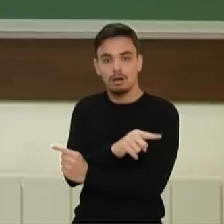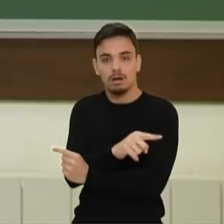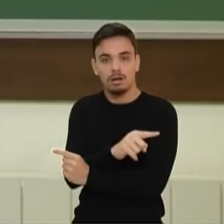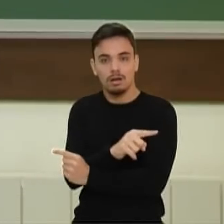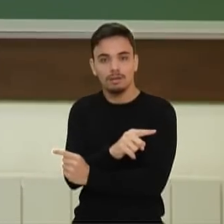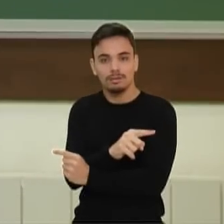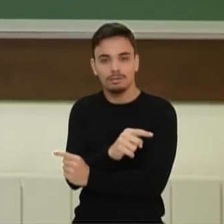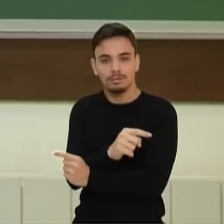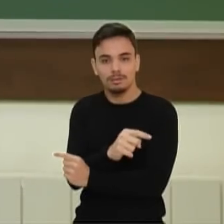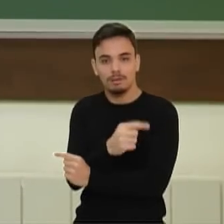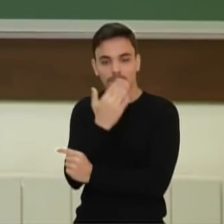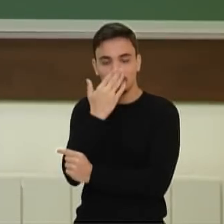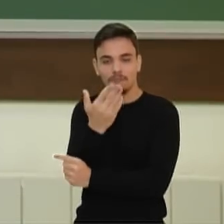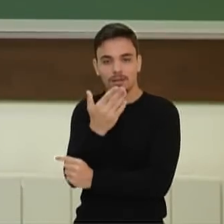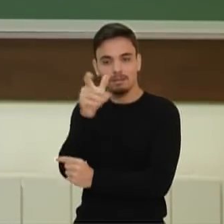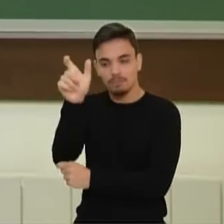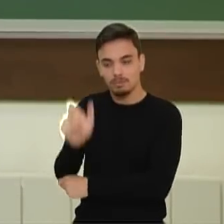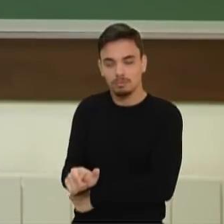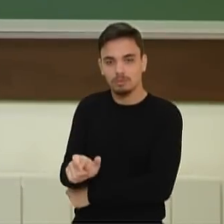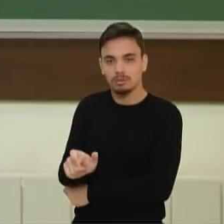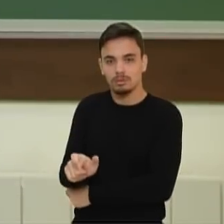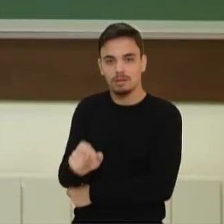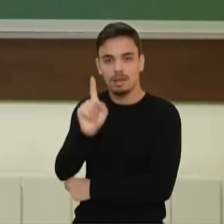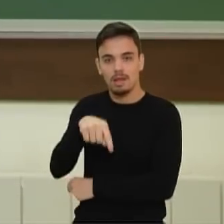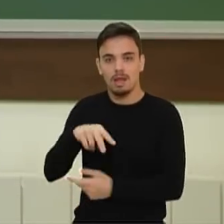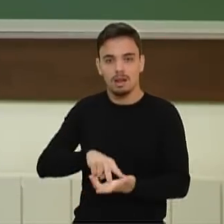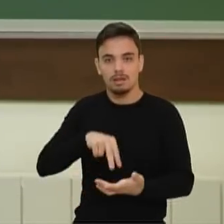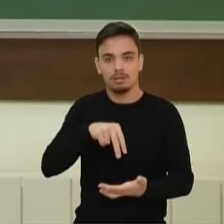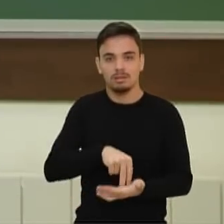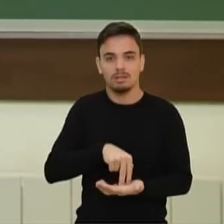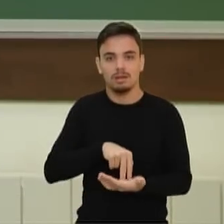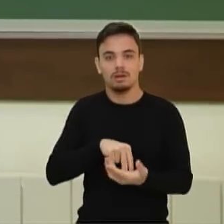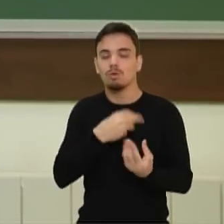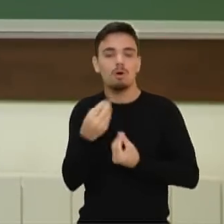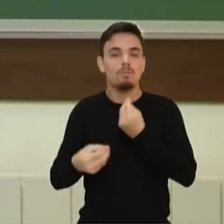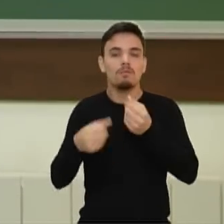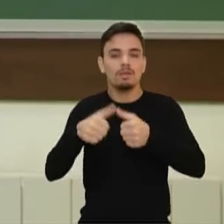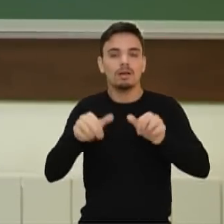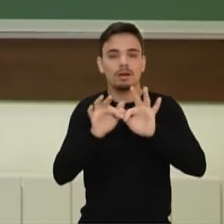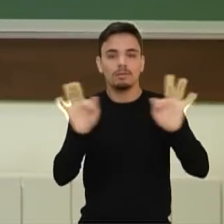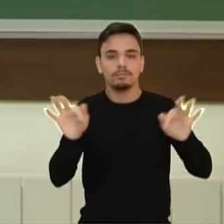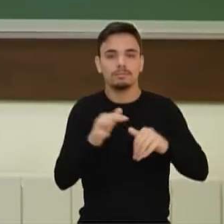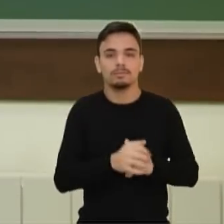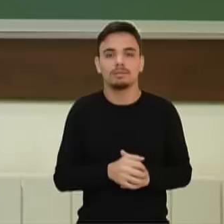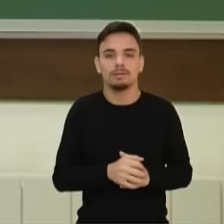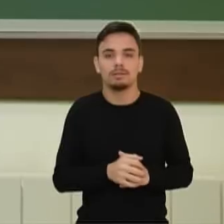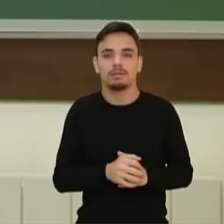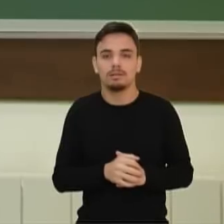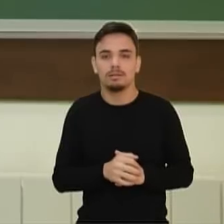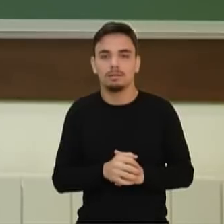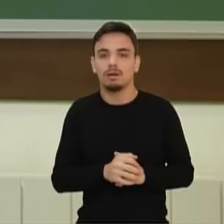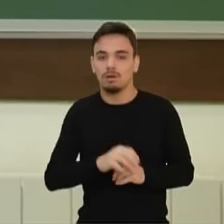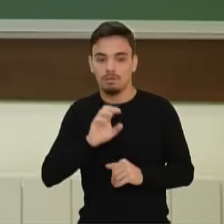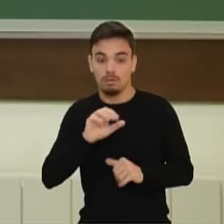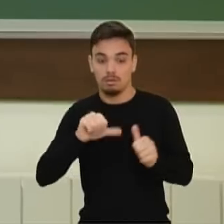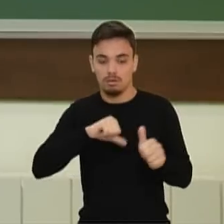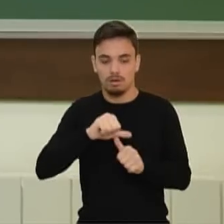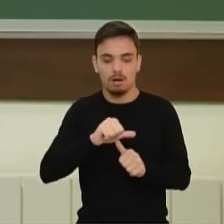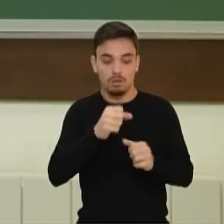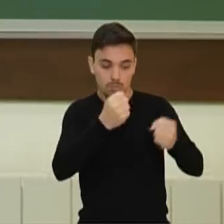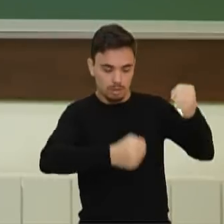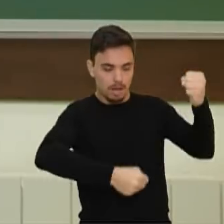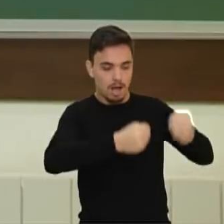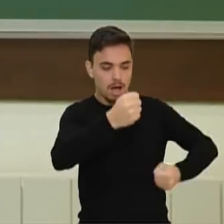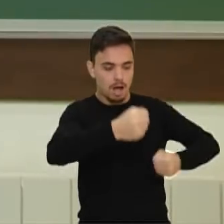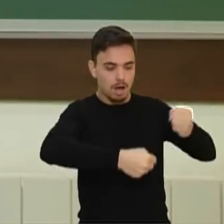meu sujeito, que estaria na ativa. Então ficaria, o carro foi lavado pelo